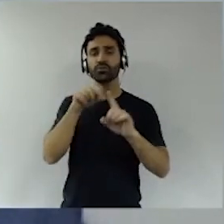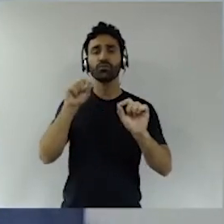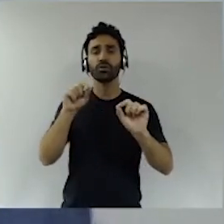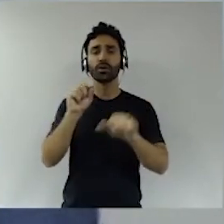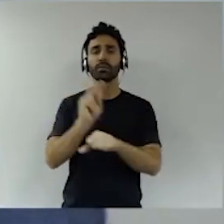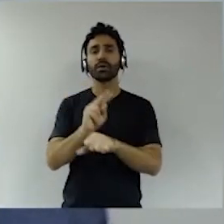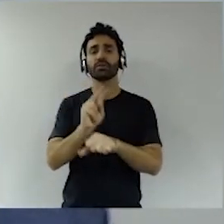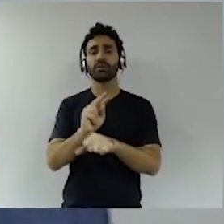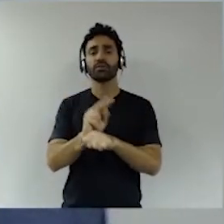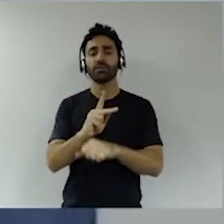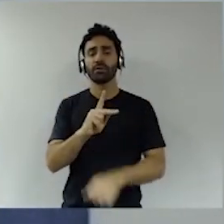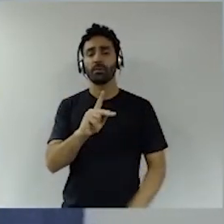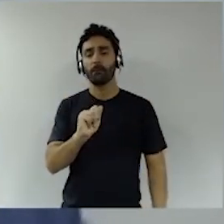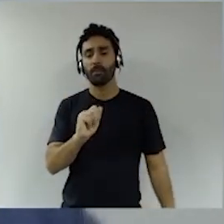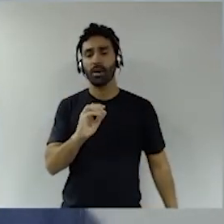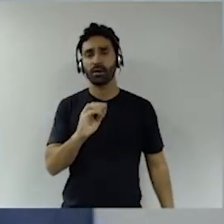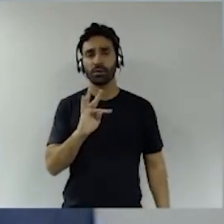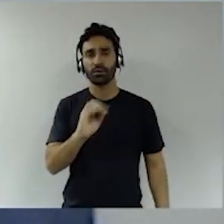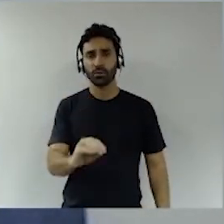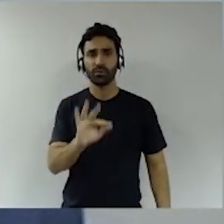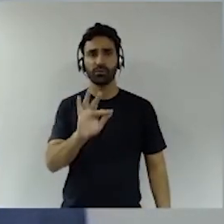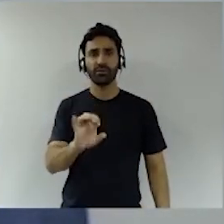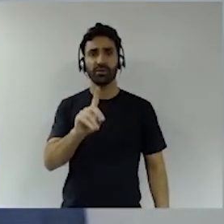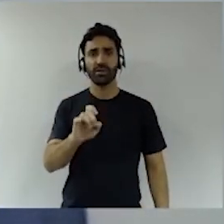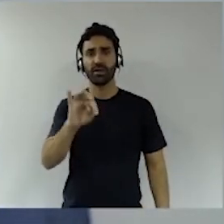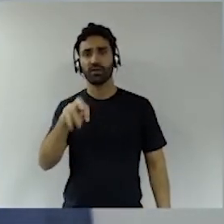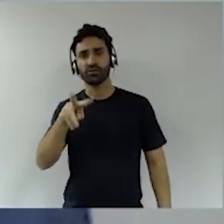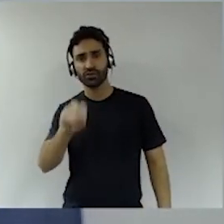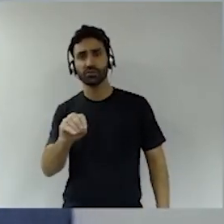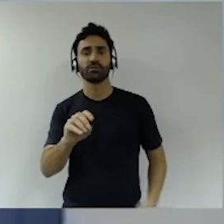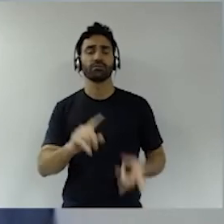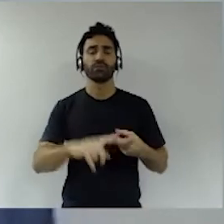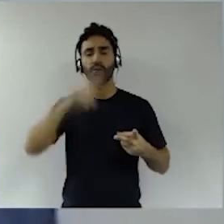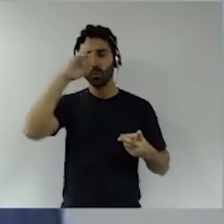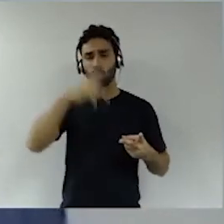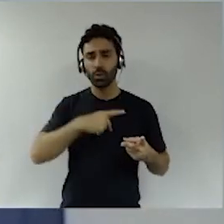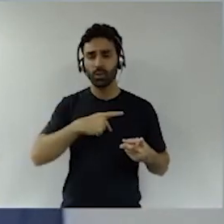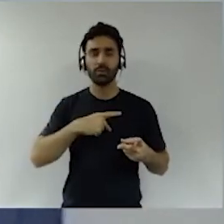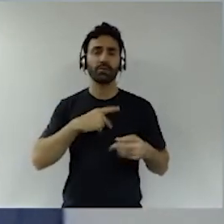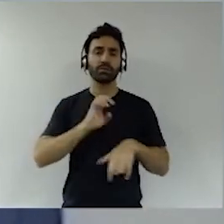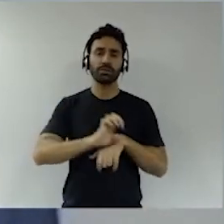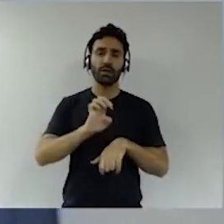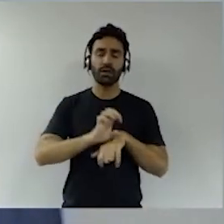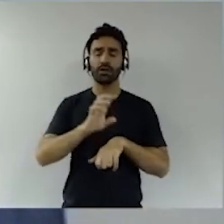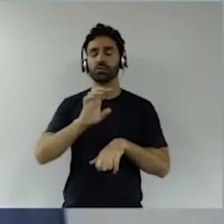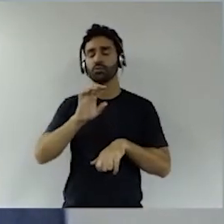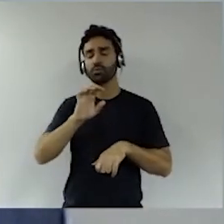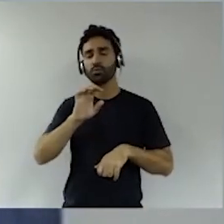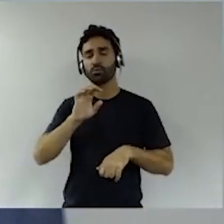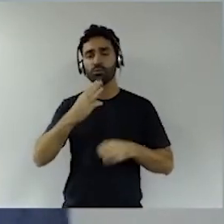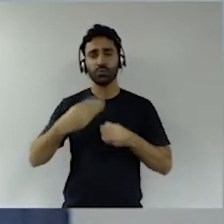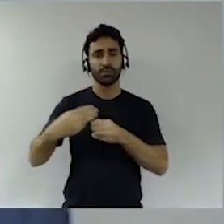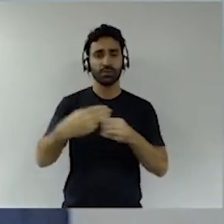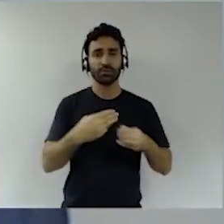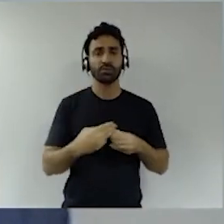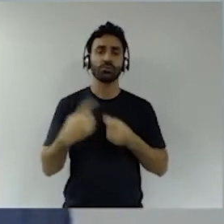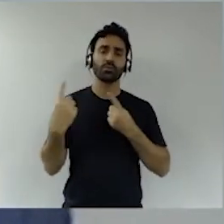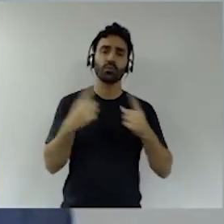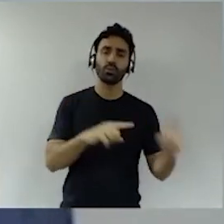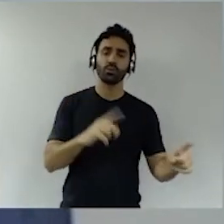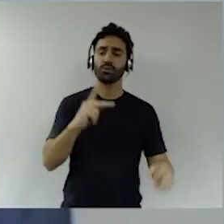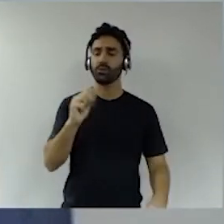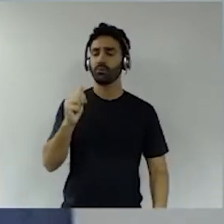o Pacto Federativo, a autonomia dos estados e dos municípios na implantação de políticas próprias no combate à